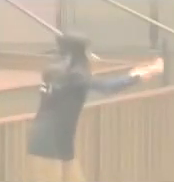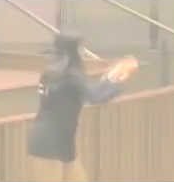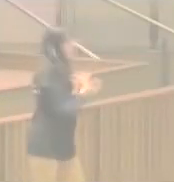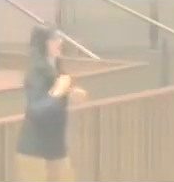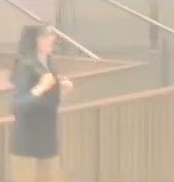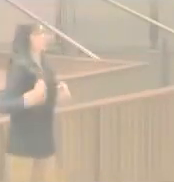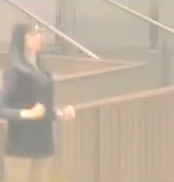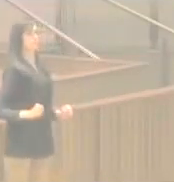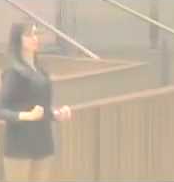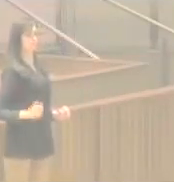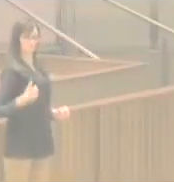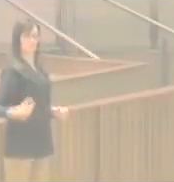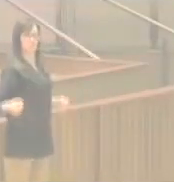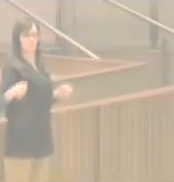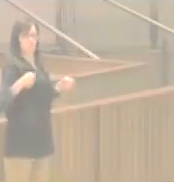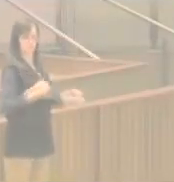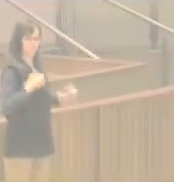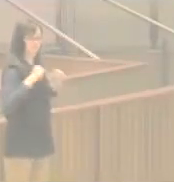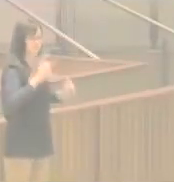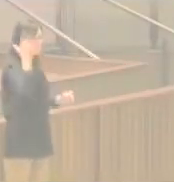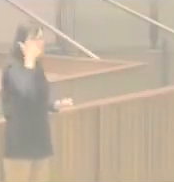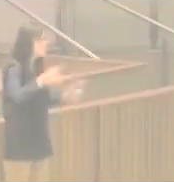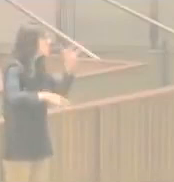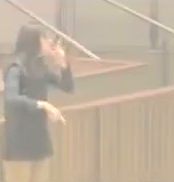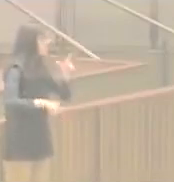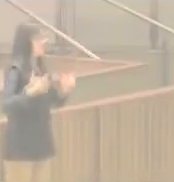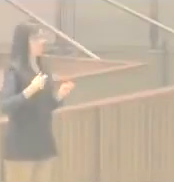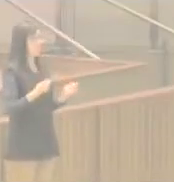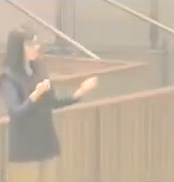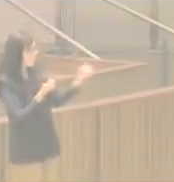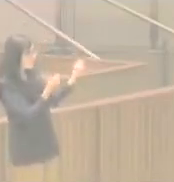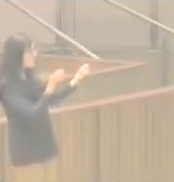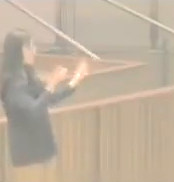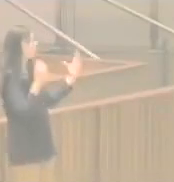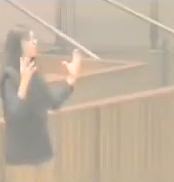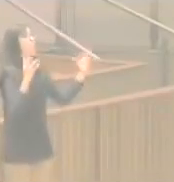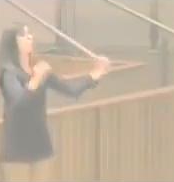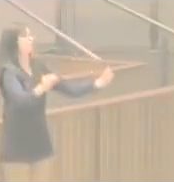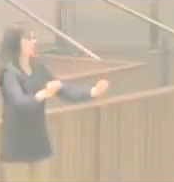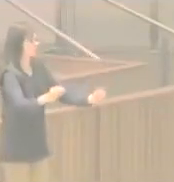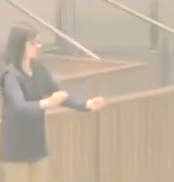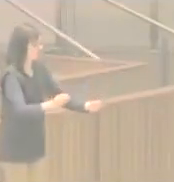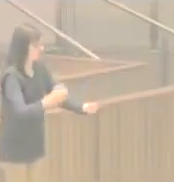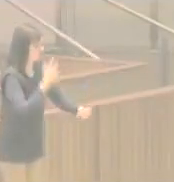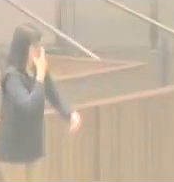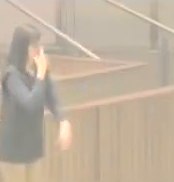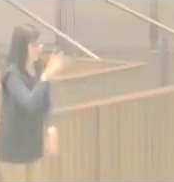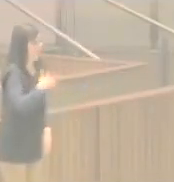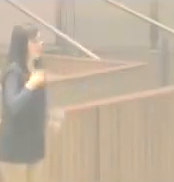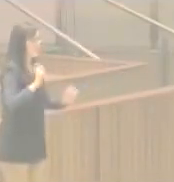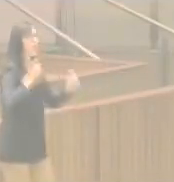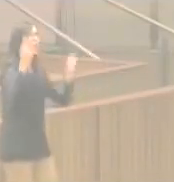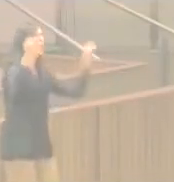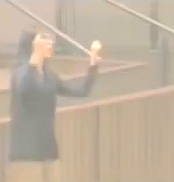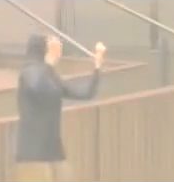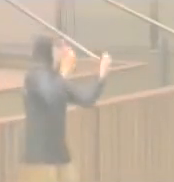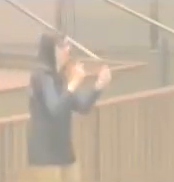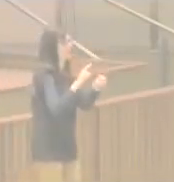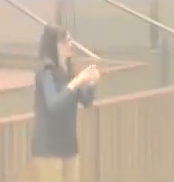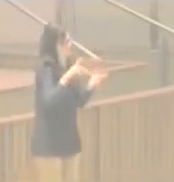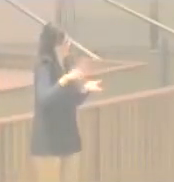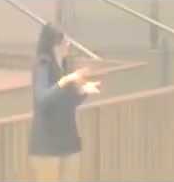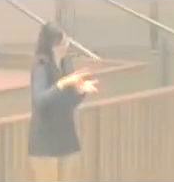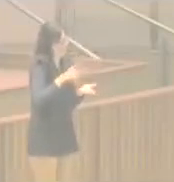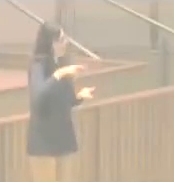Para poder alcançar os seus propósitos e controlar aquilo que eles chamam de forças espirituais. Mas, na verdade, estão lidando